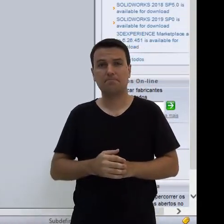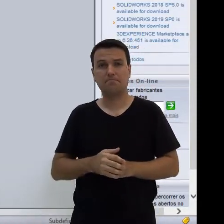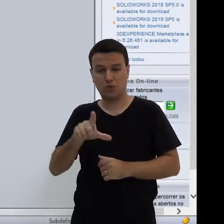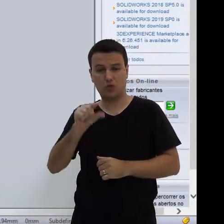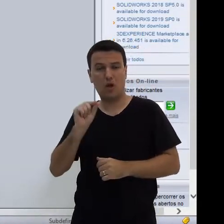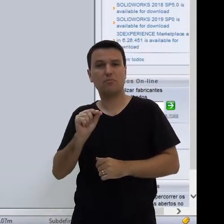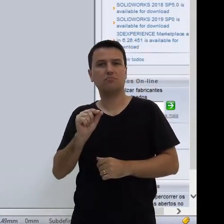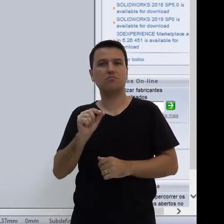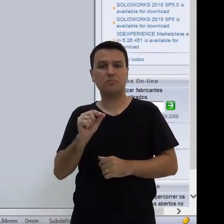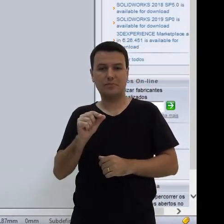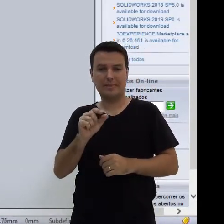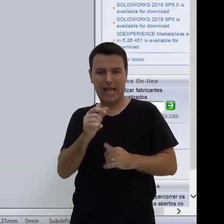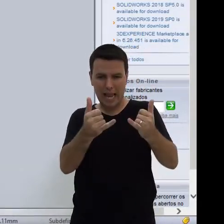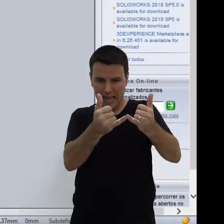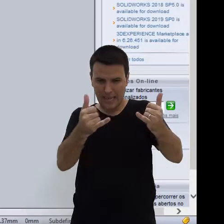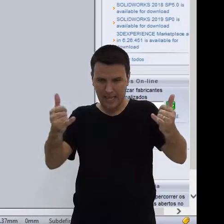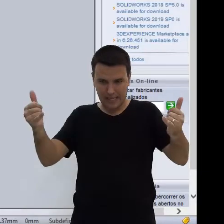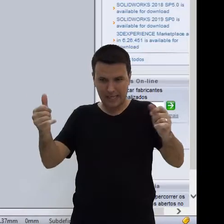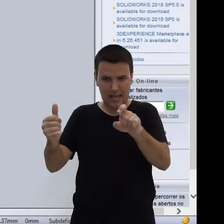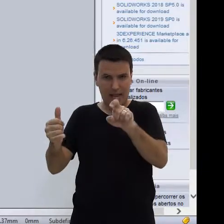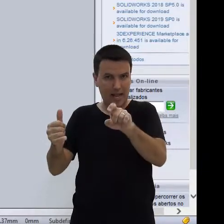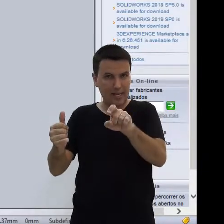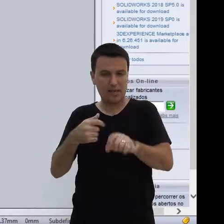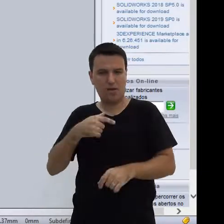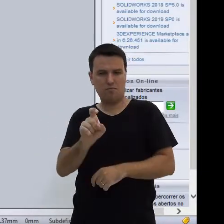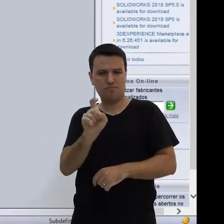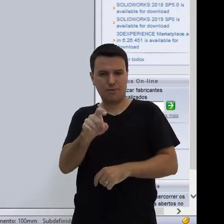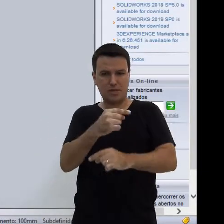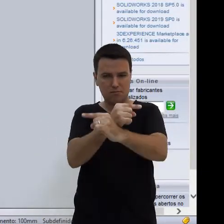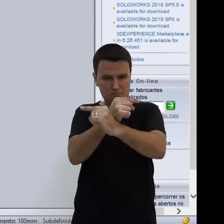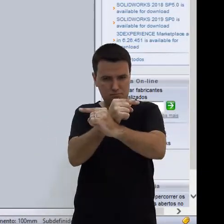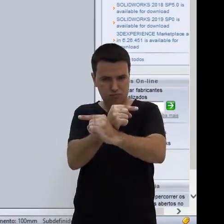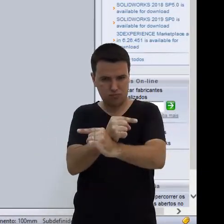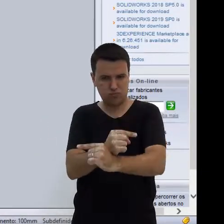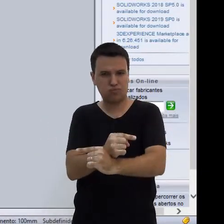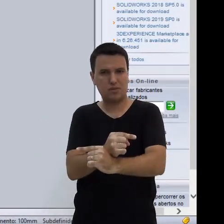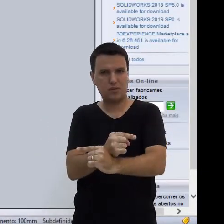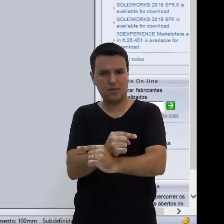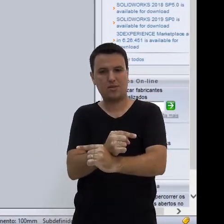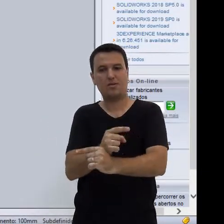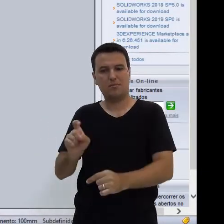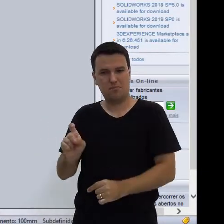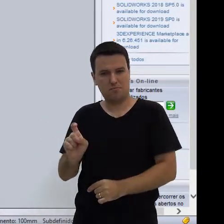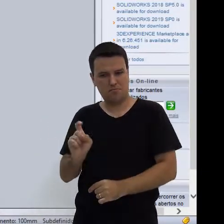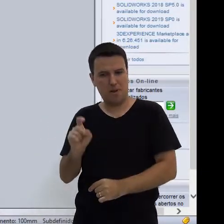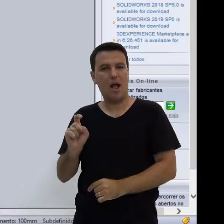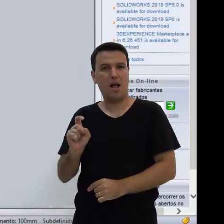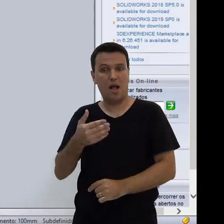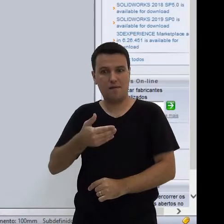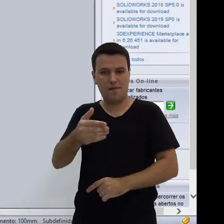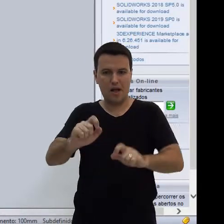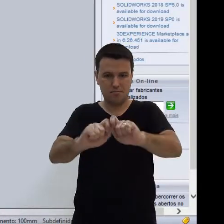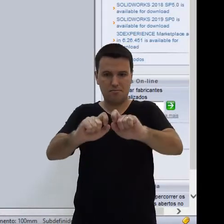cliquei e vou clicar na linha que eu quero colocar a medida, cliquei, venho para fora do desenho, dou mais